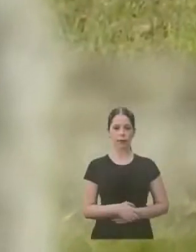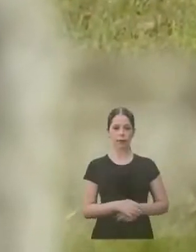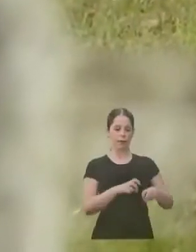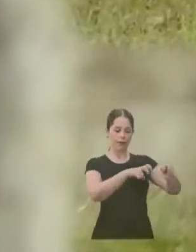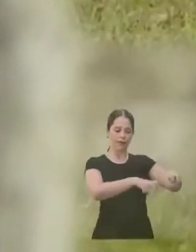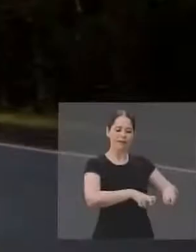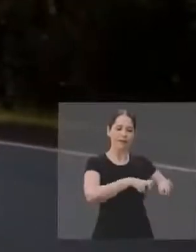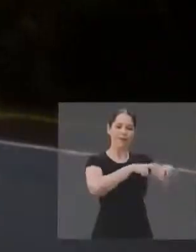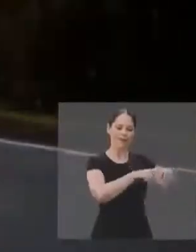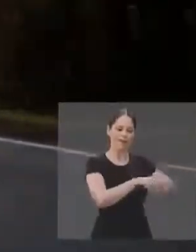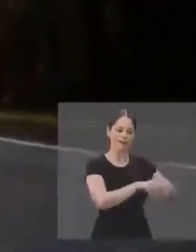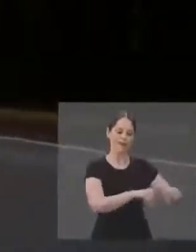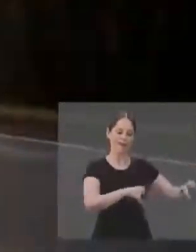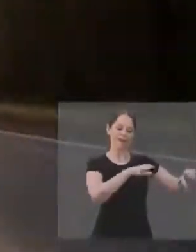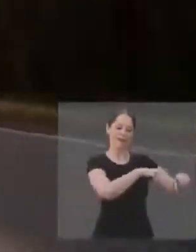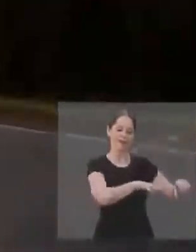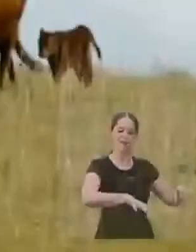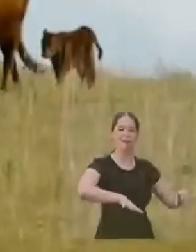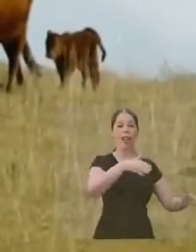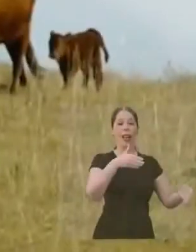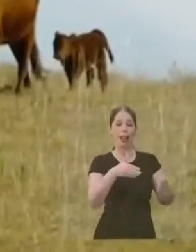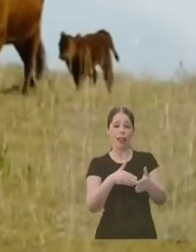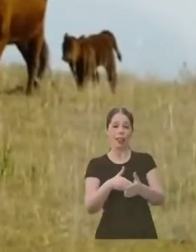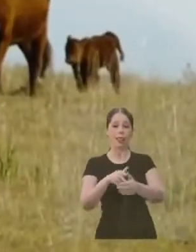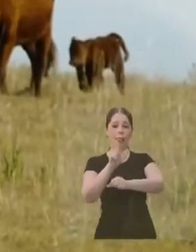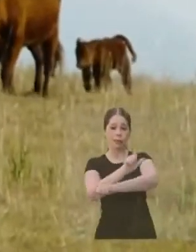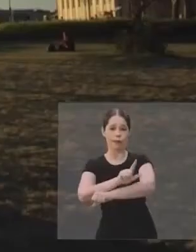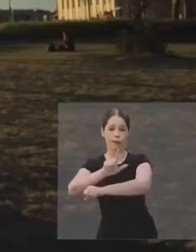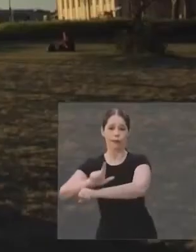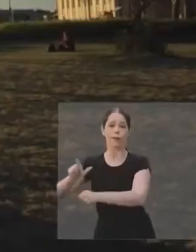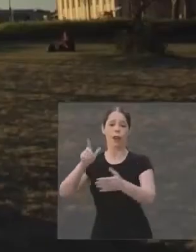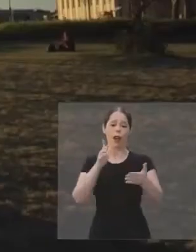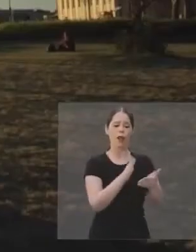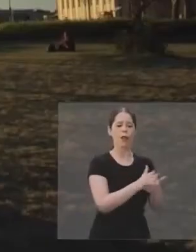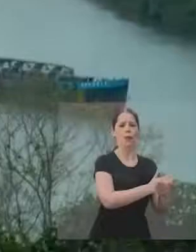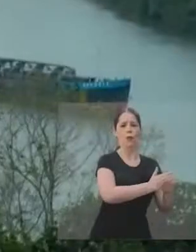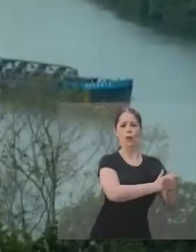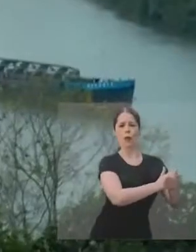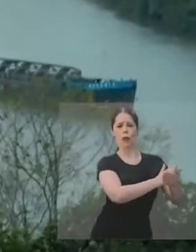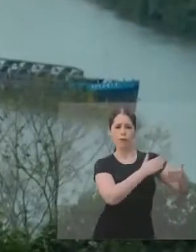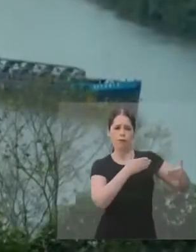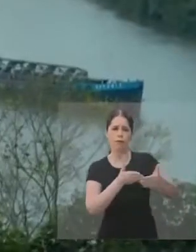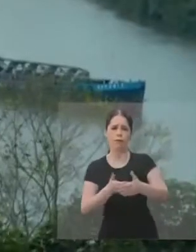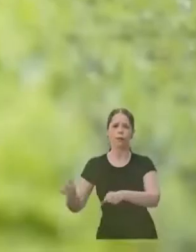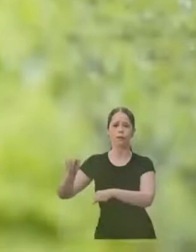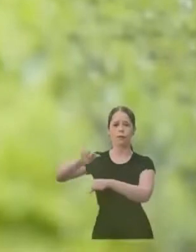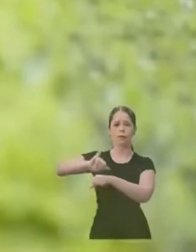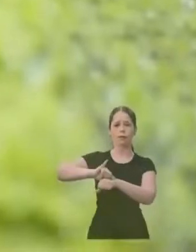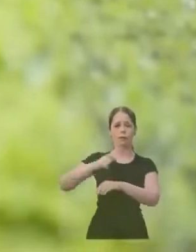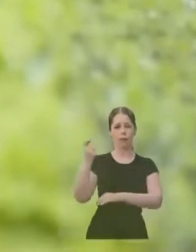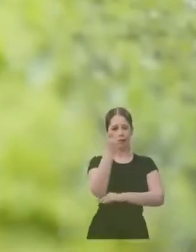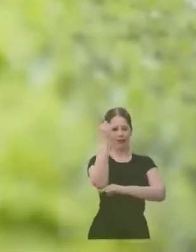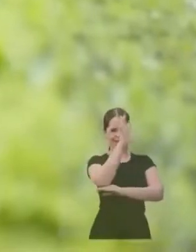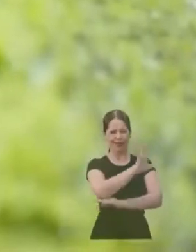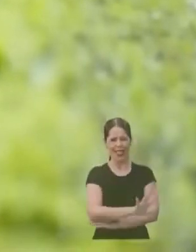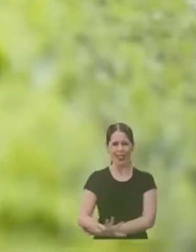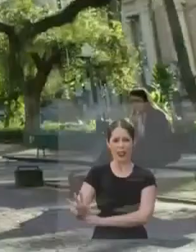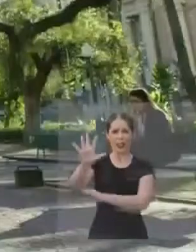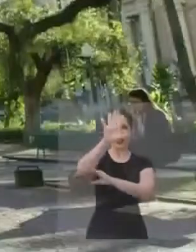Da campanha ao litoral, da fronteira à capital, por todo o Rio Grande do Sul,